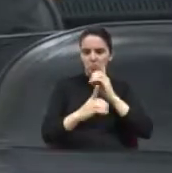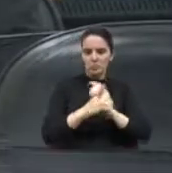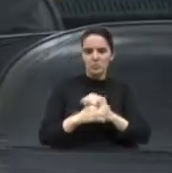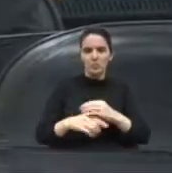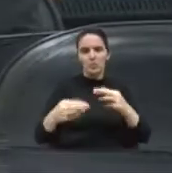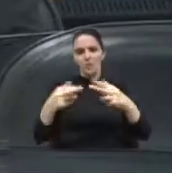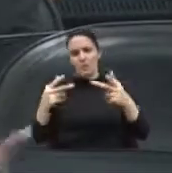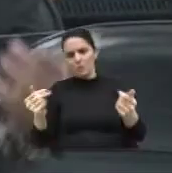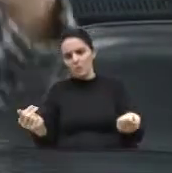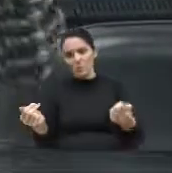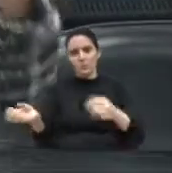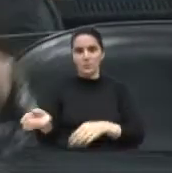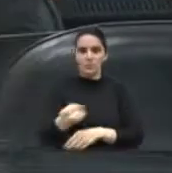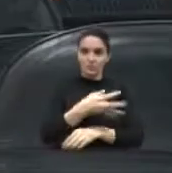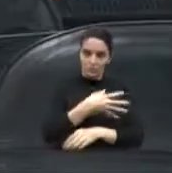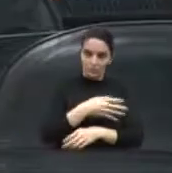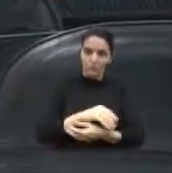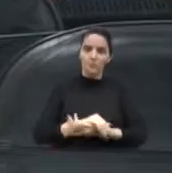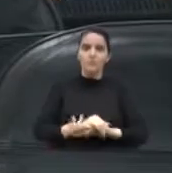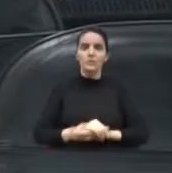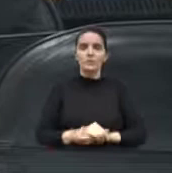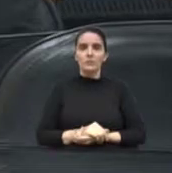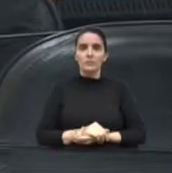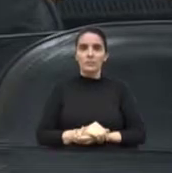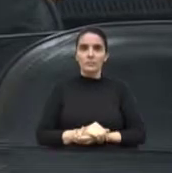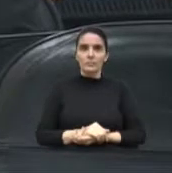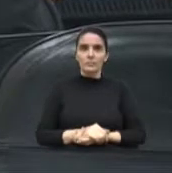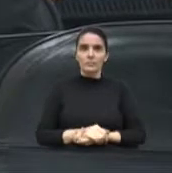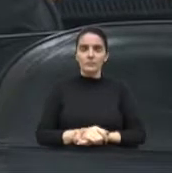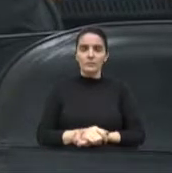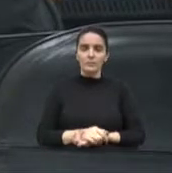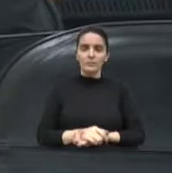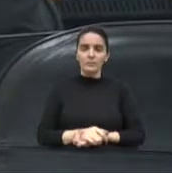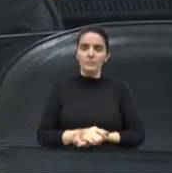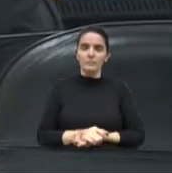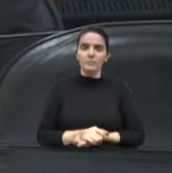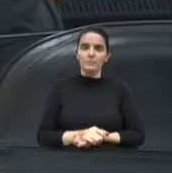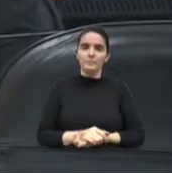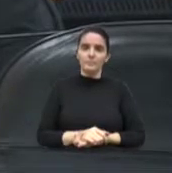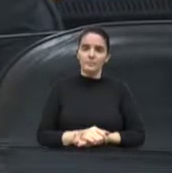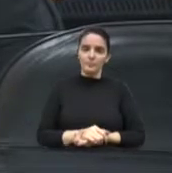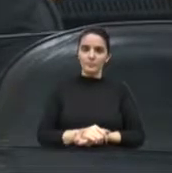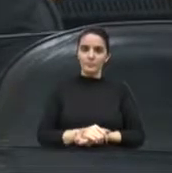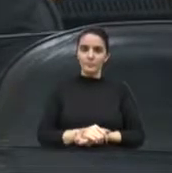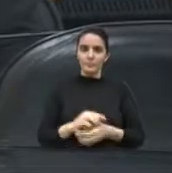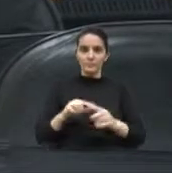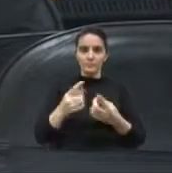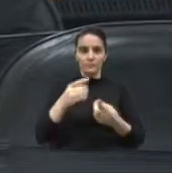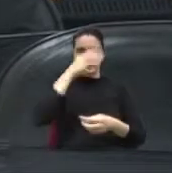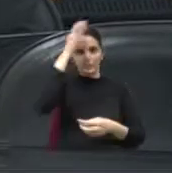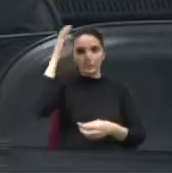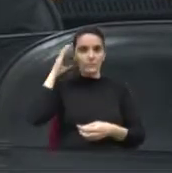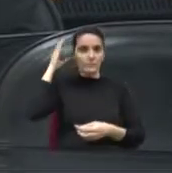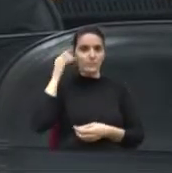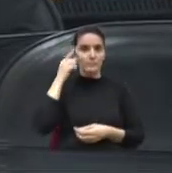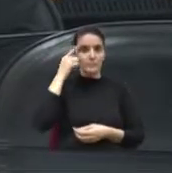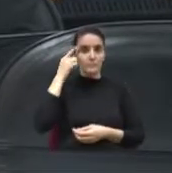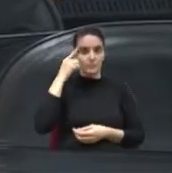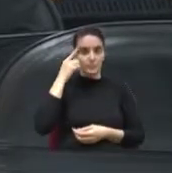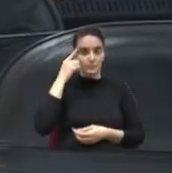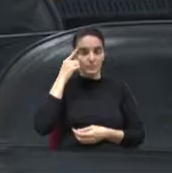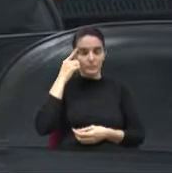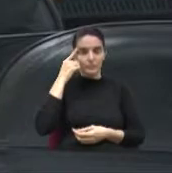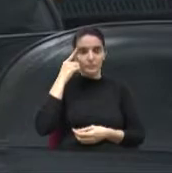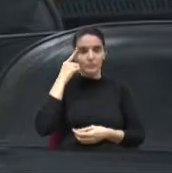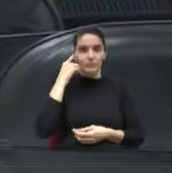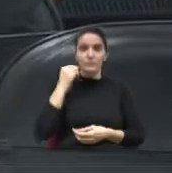novas formas. Tive um tempo muito mais amplo para discutir esse assunto em outra situação. Mas eu acho que é muito arriscado,